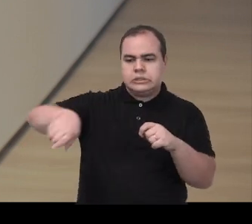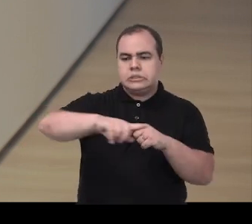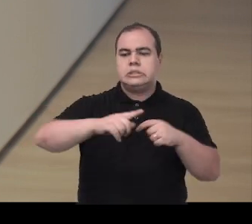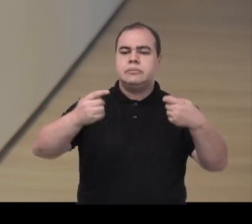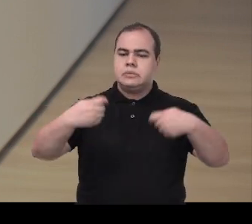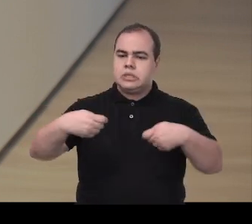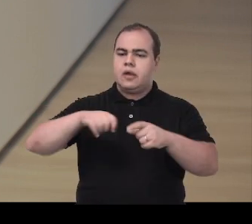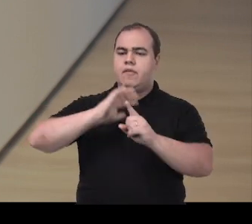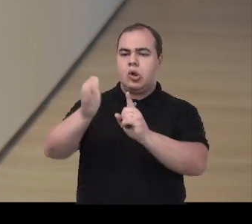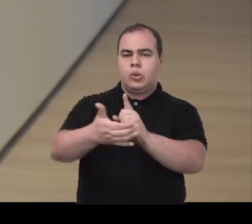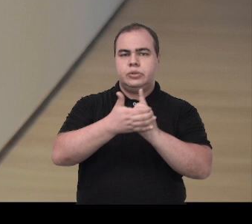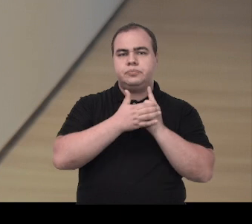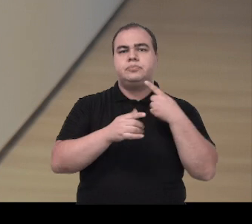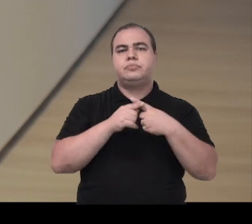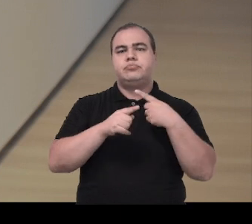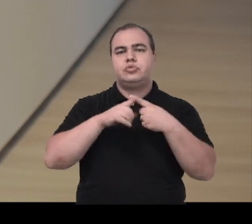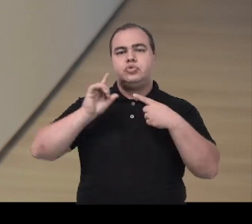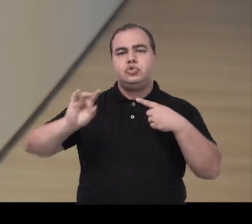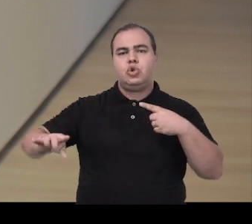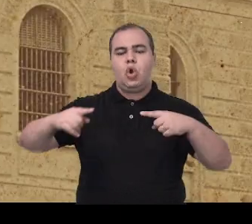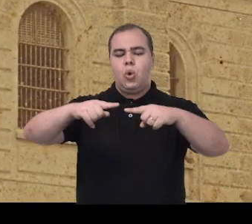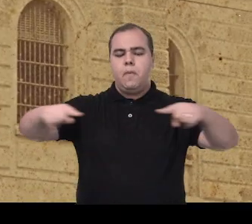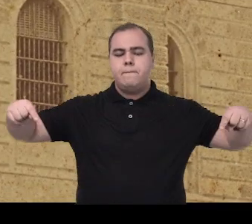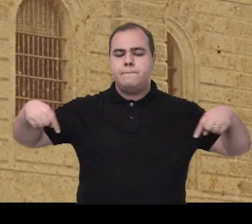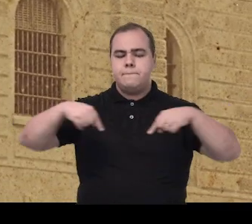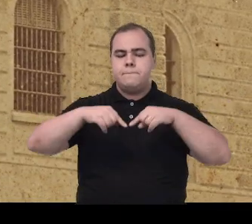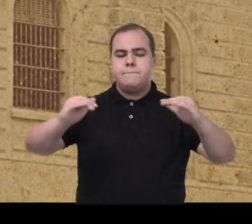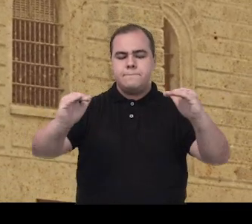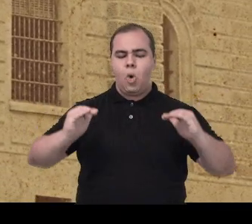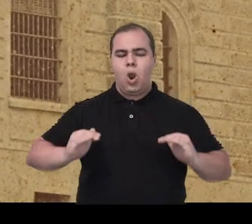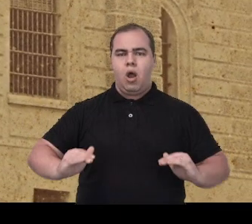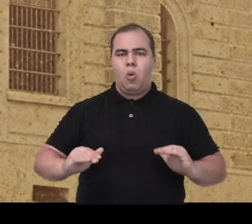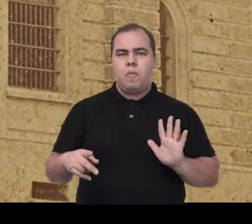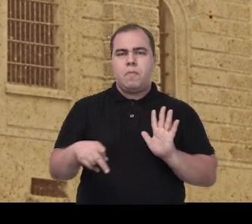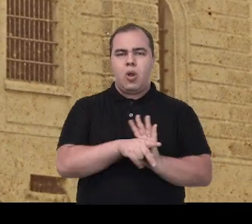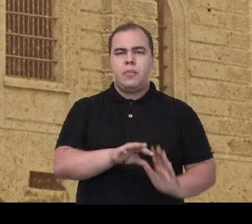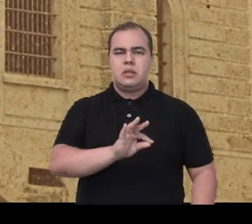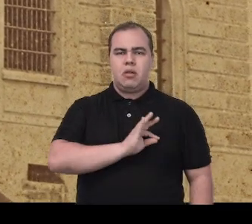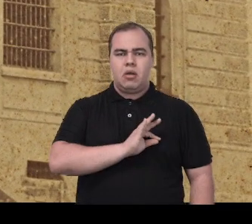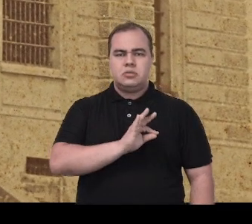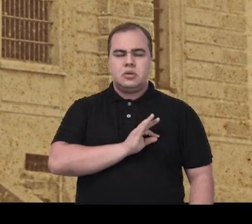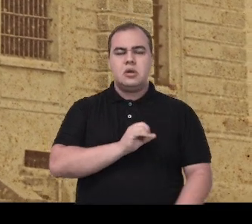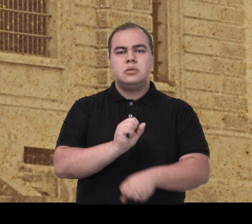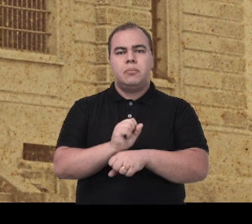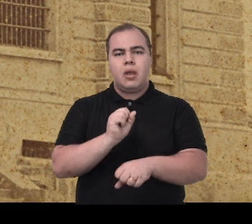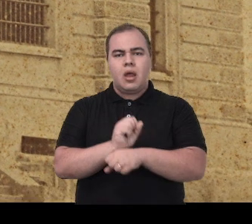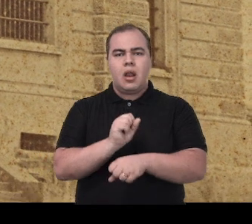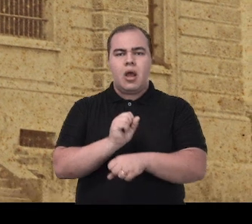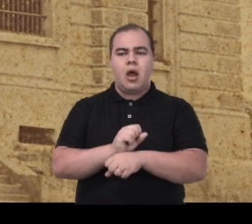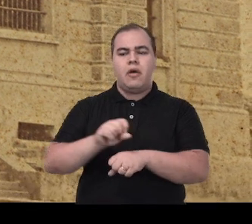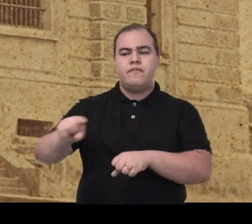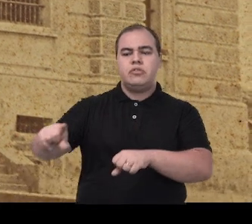estavam aí abrigadas em porões da delegacia. Cleusa Ojera Caires, gestora do Núcleo de